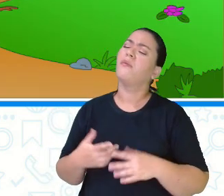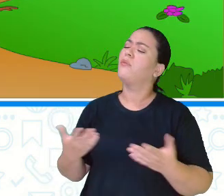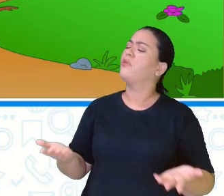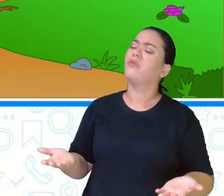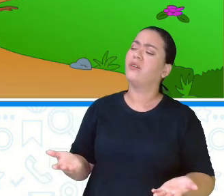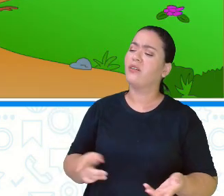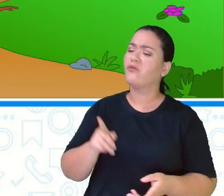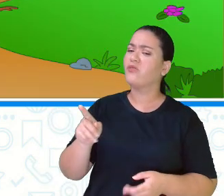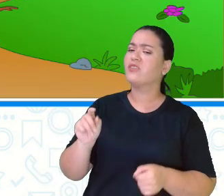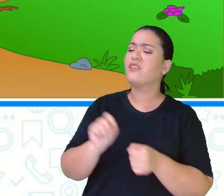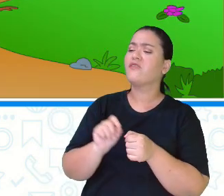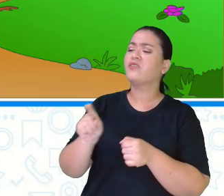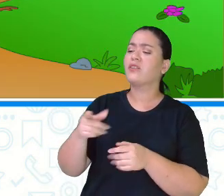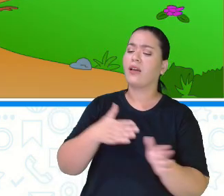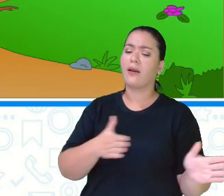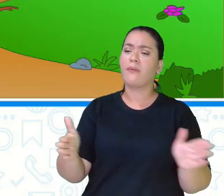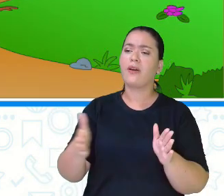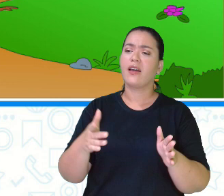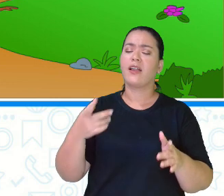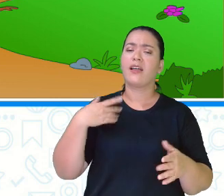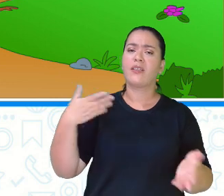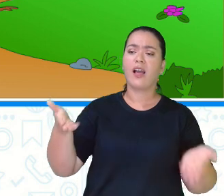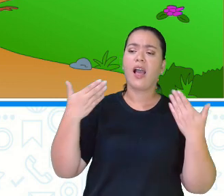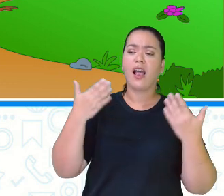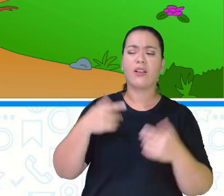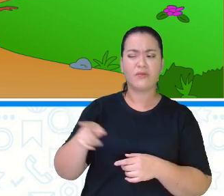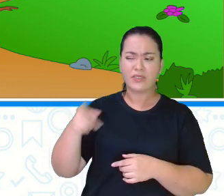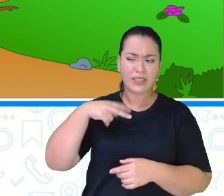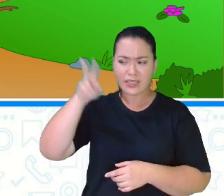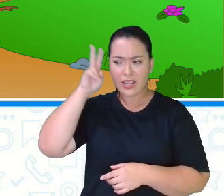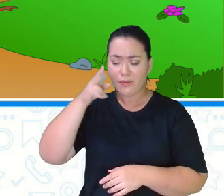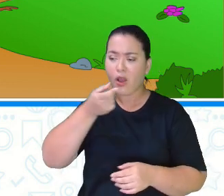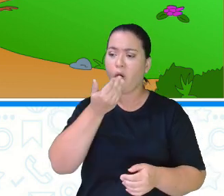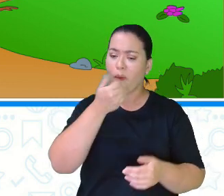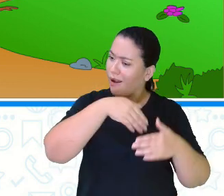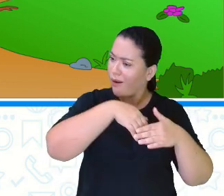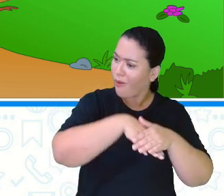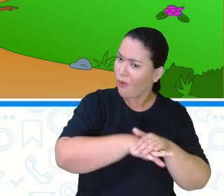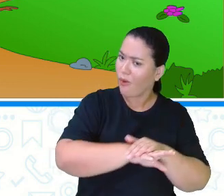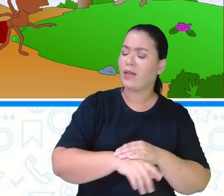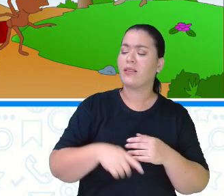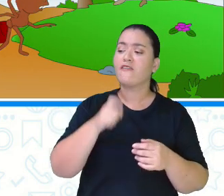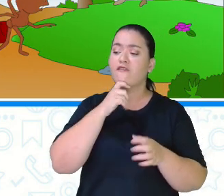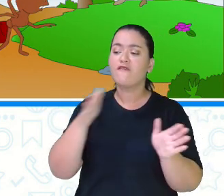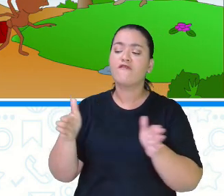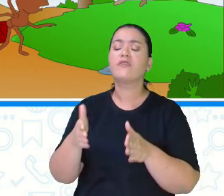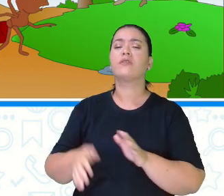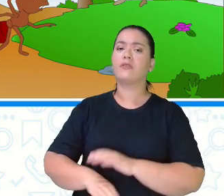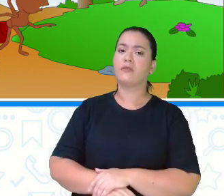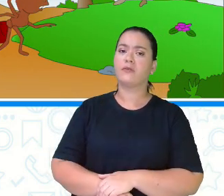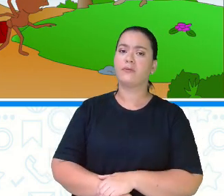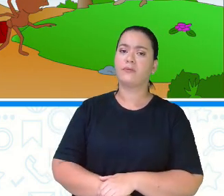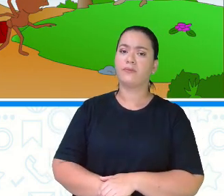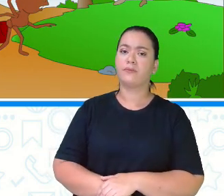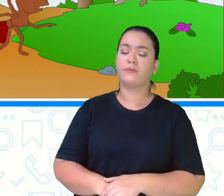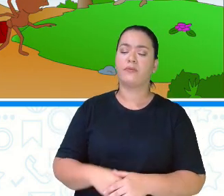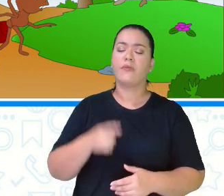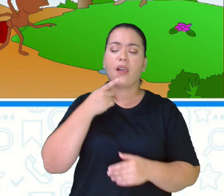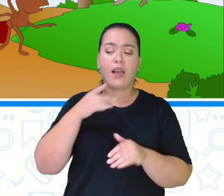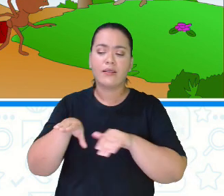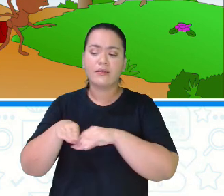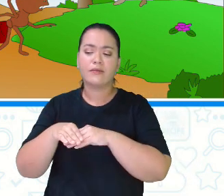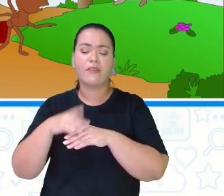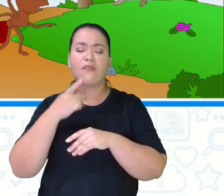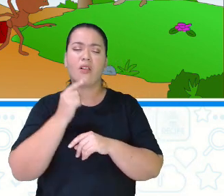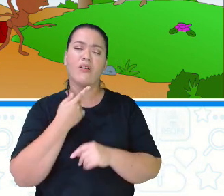que você fez durante o verão? Por acaso não se lembrou de guardar comida para o inverno? Falou a cigarra: